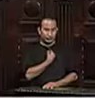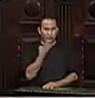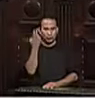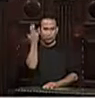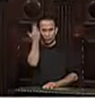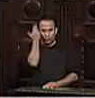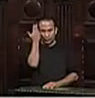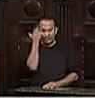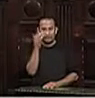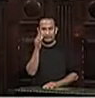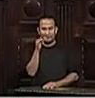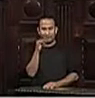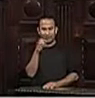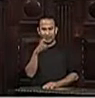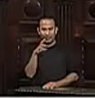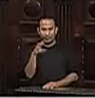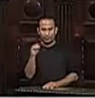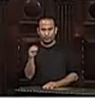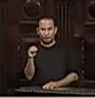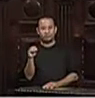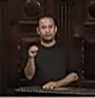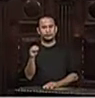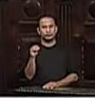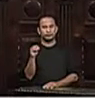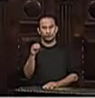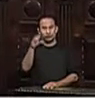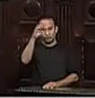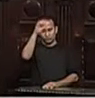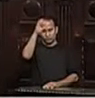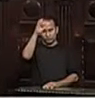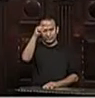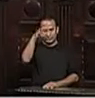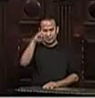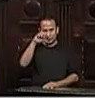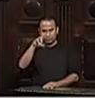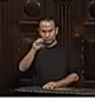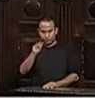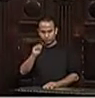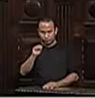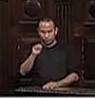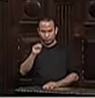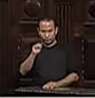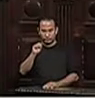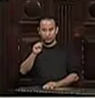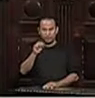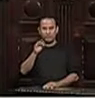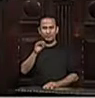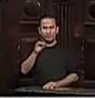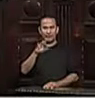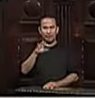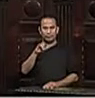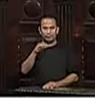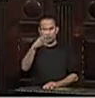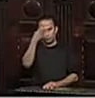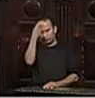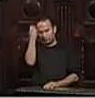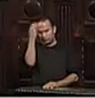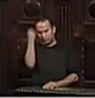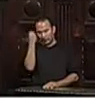Coelho, Flávio Serafini, tio Carlos, Flávio